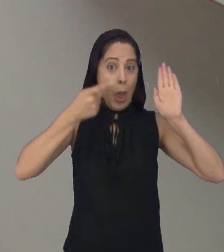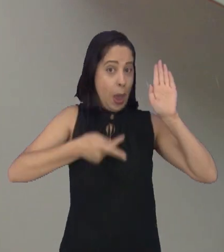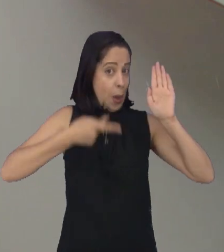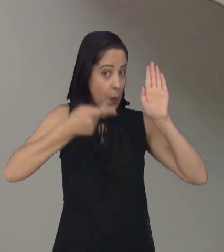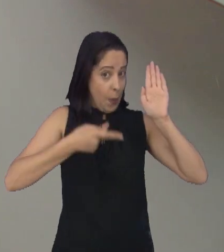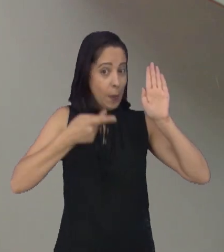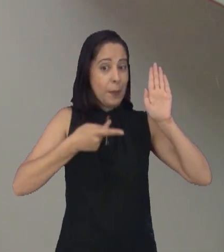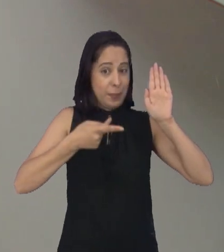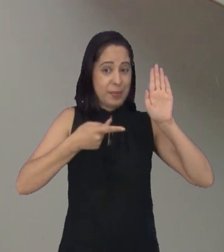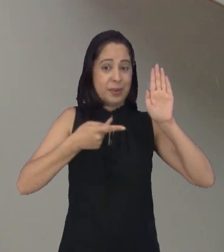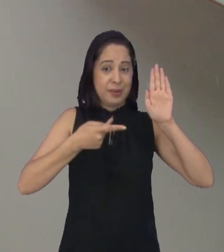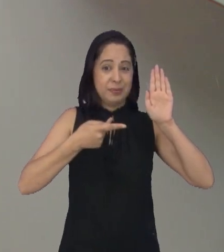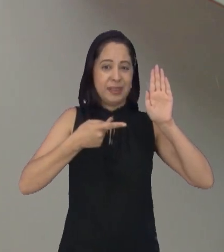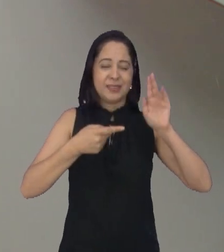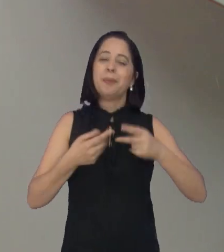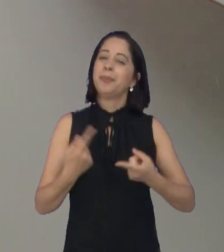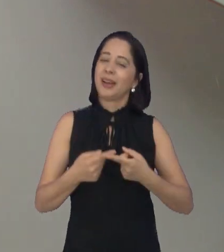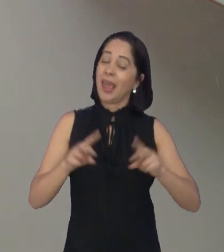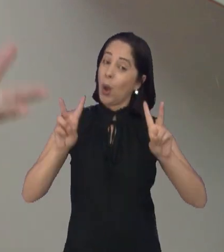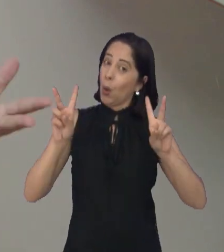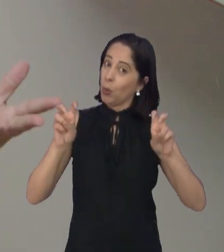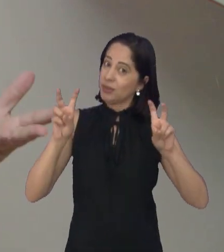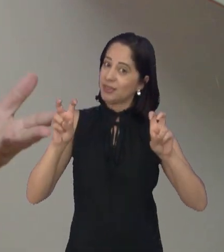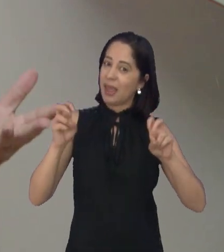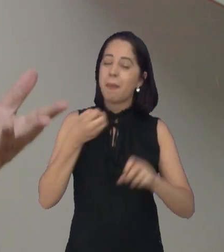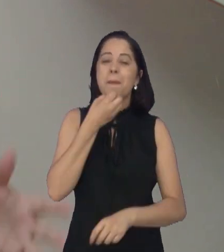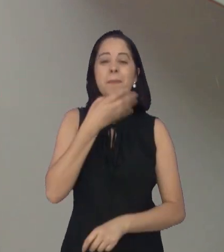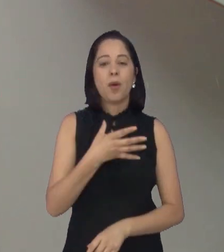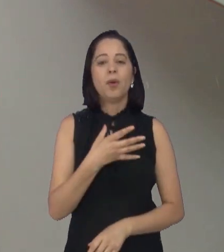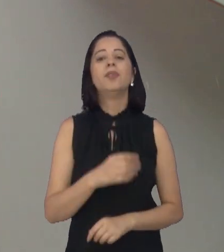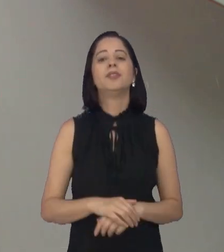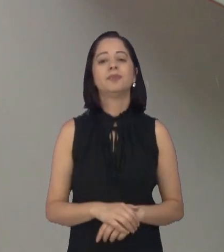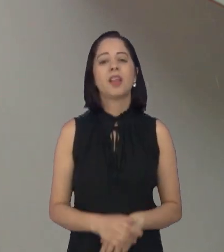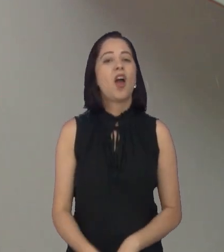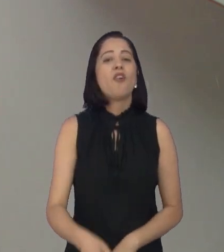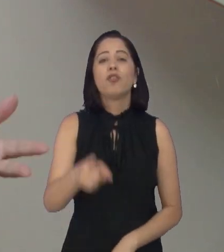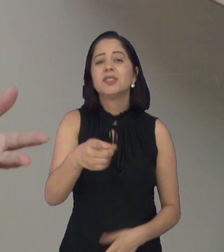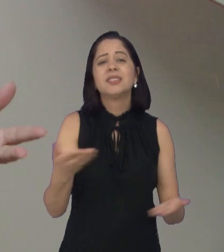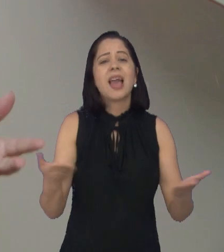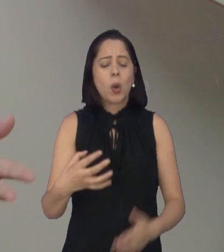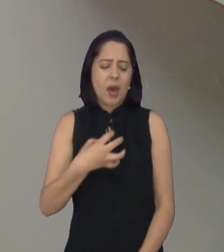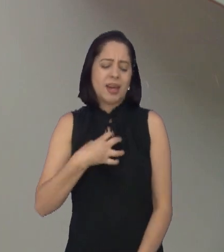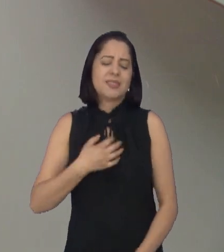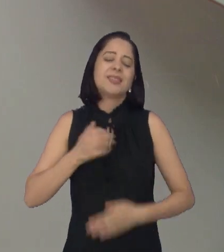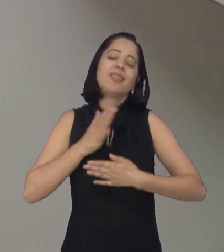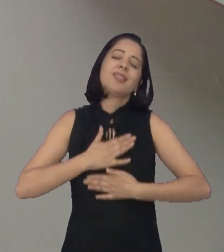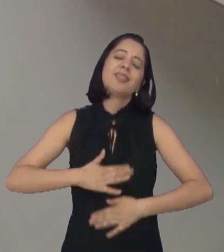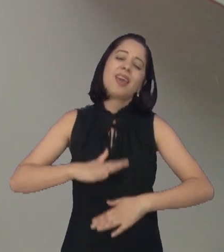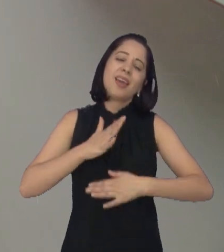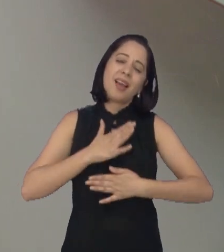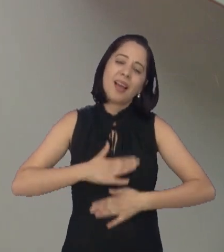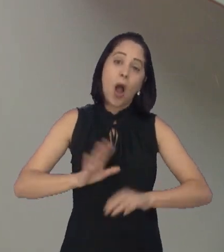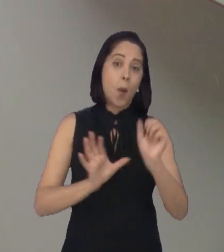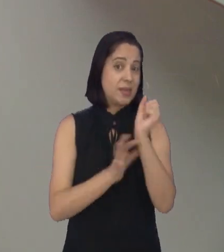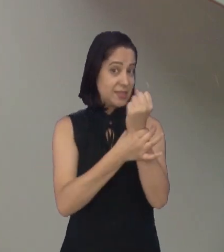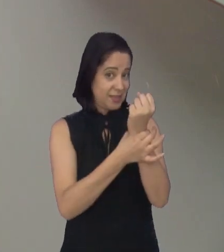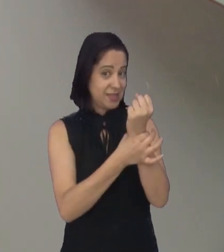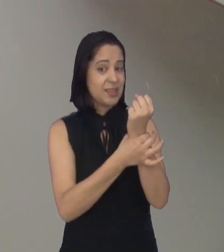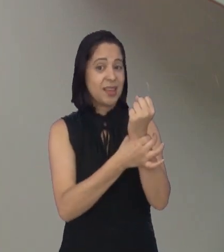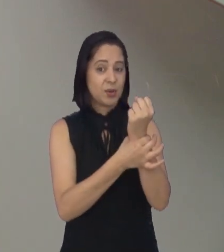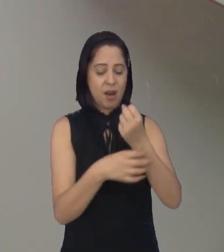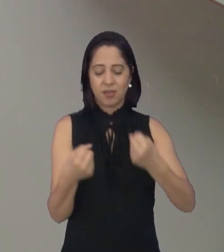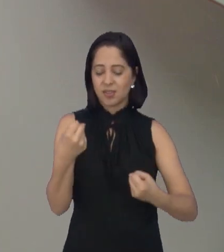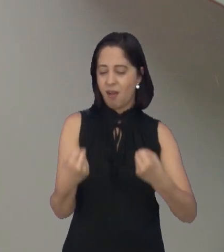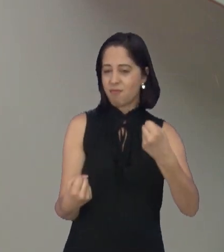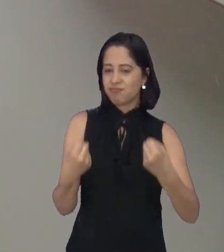outras vezes. É que o tema vale a pena, né? Espero que a partir de hoje você sinta mais tranquilidade e segurança ao